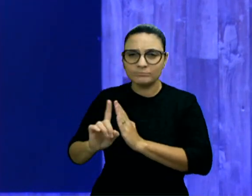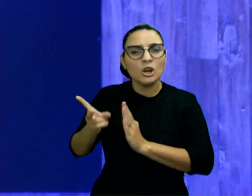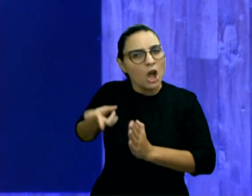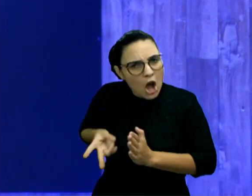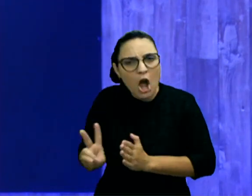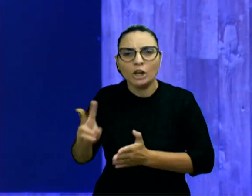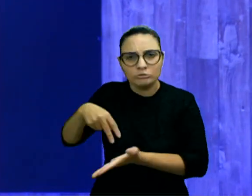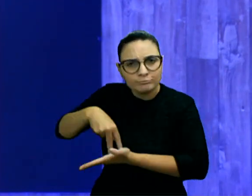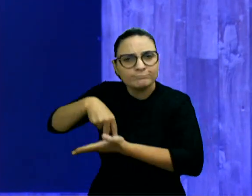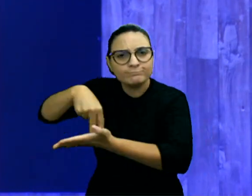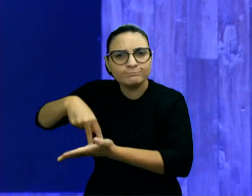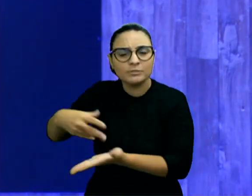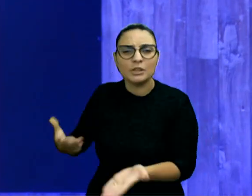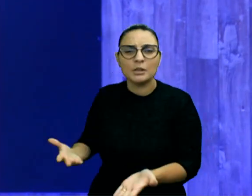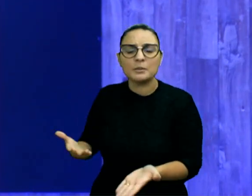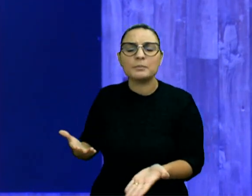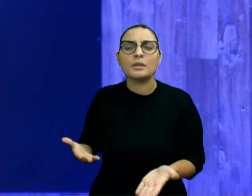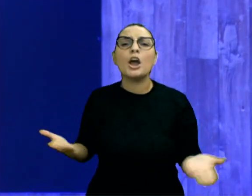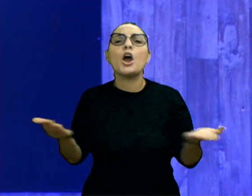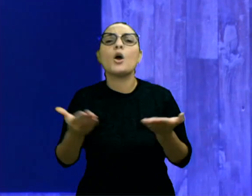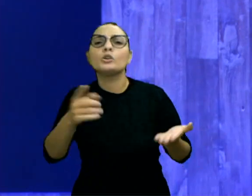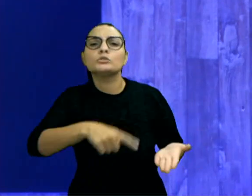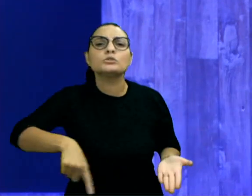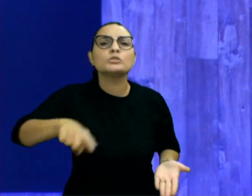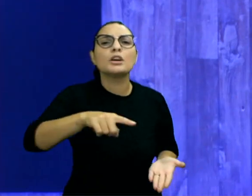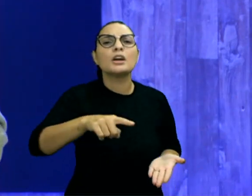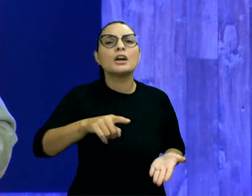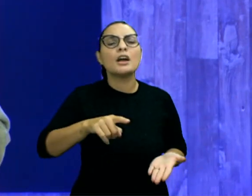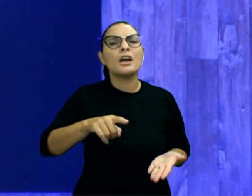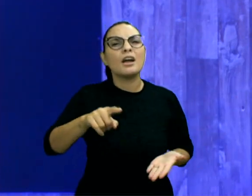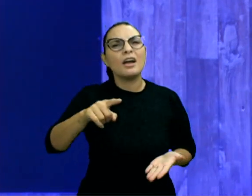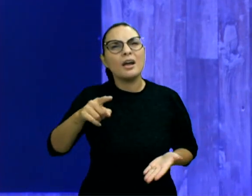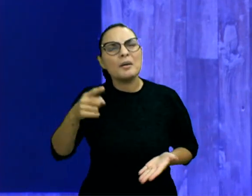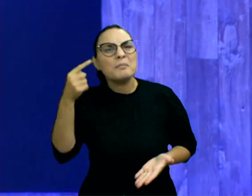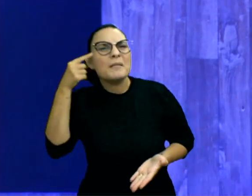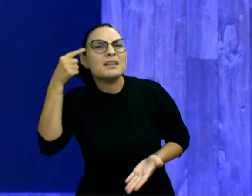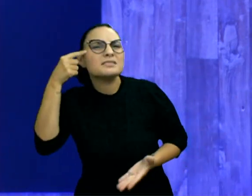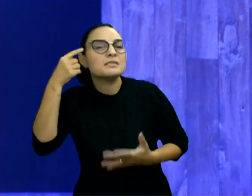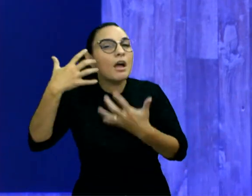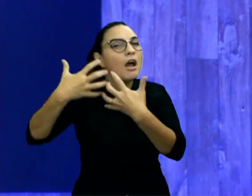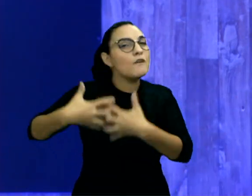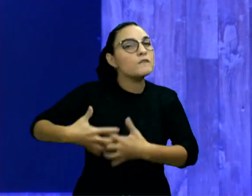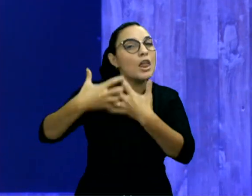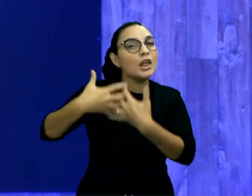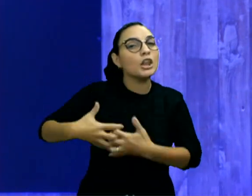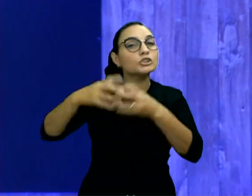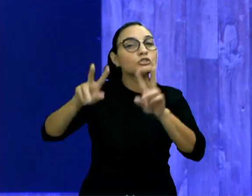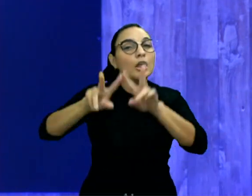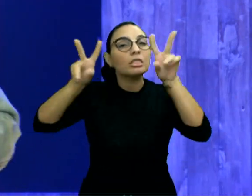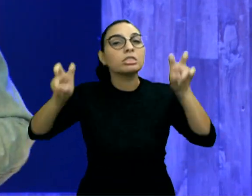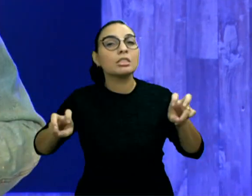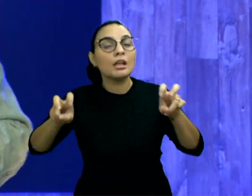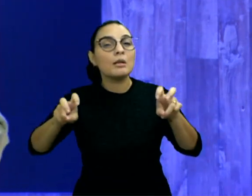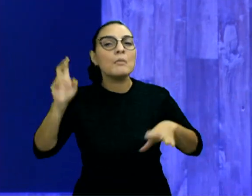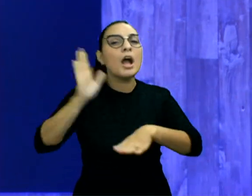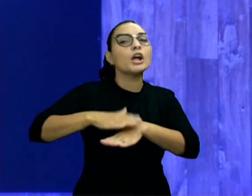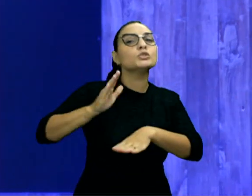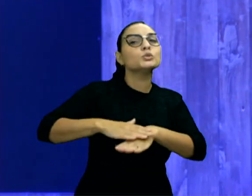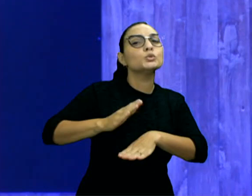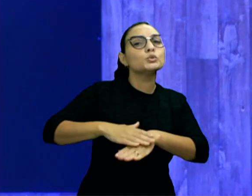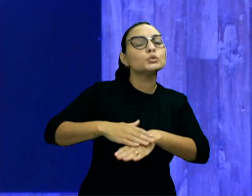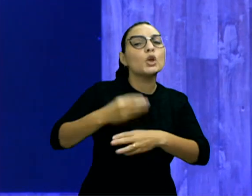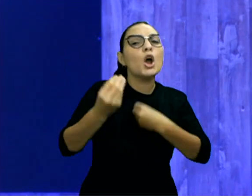Quero falar com você nessa noite sobre as nossas atitudes, sobre o que nós temos feito. O que nós